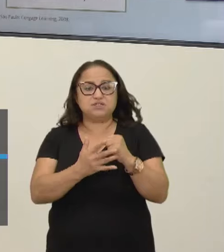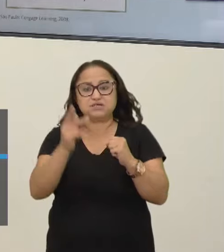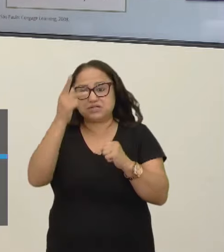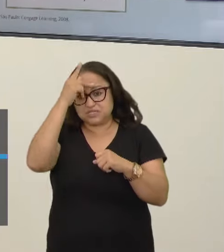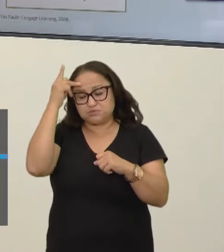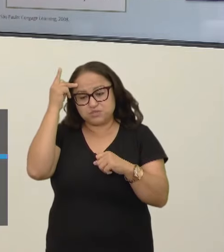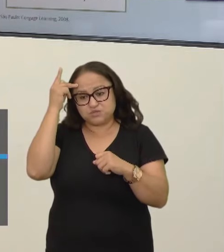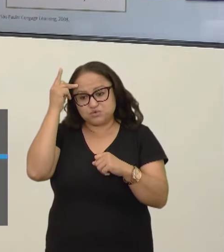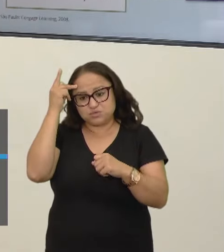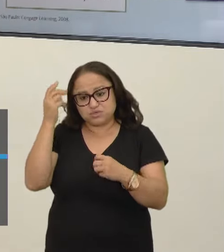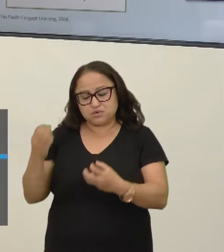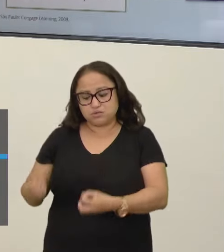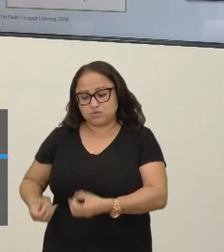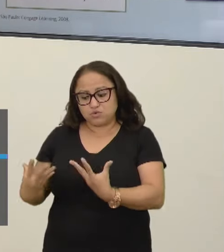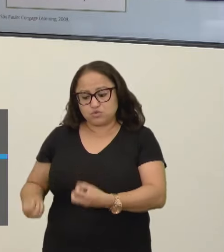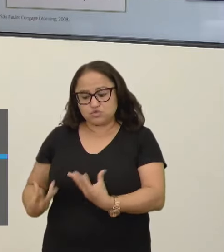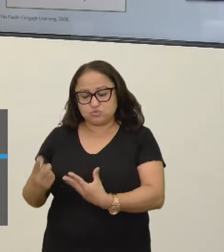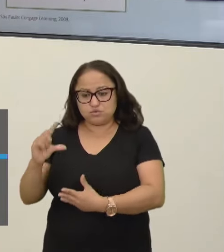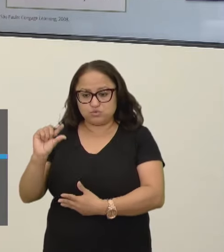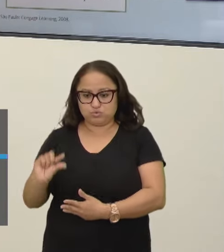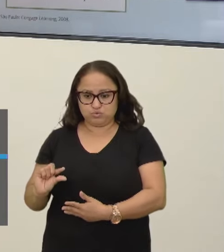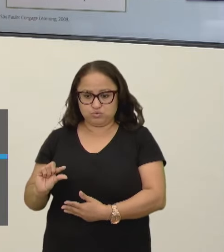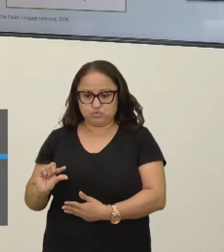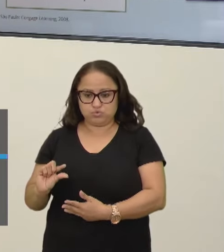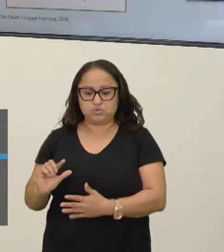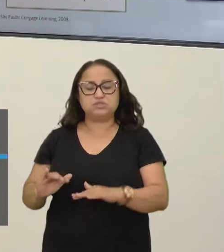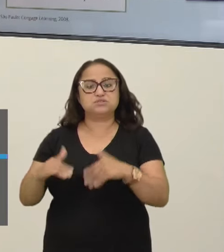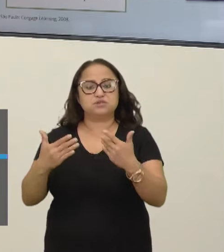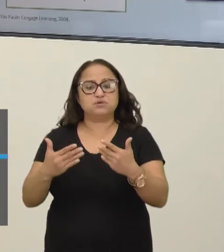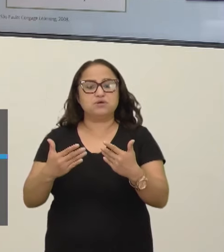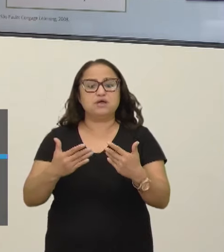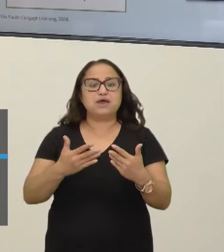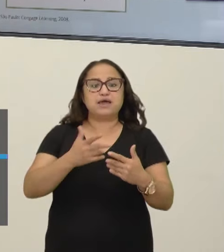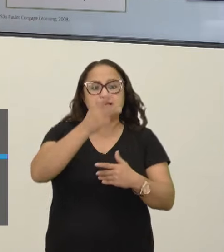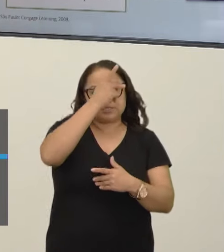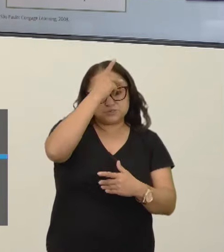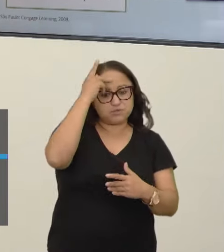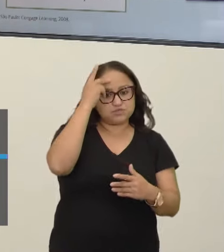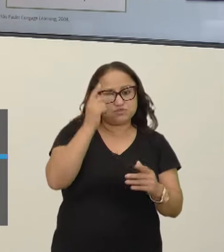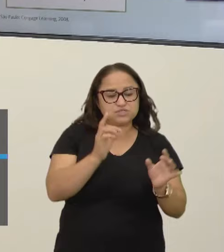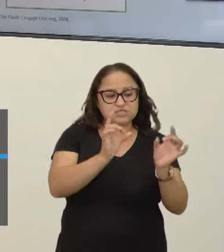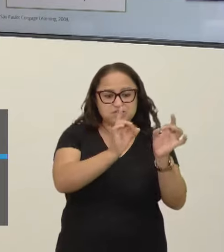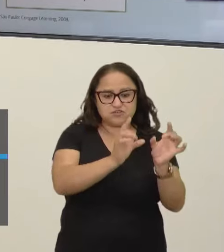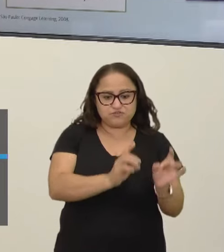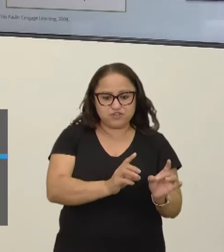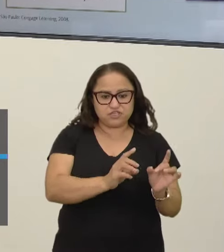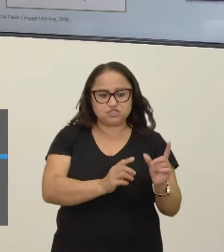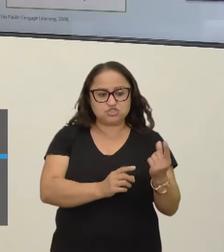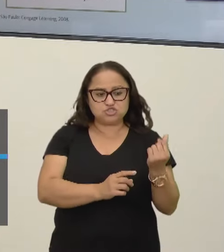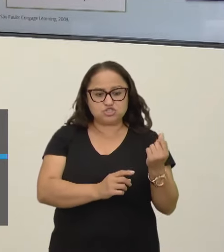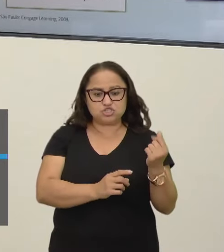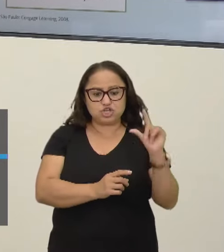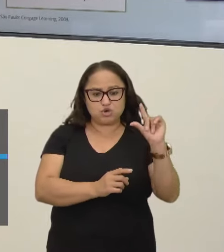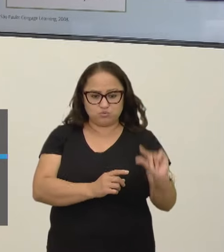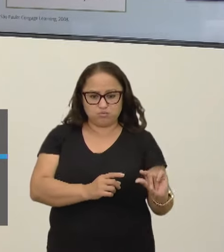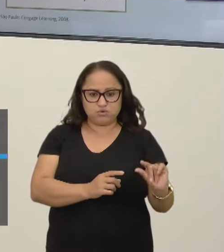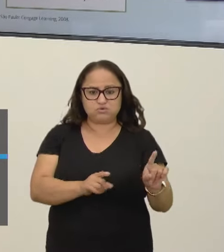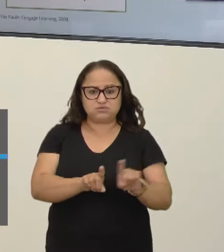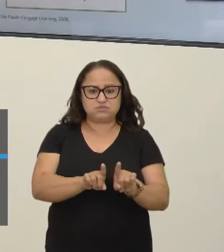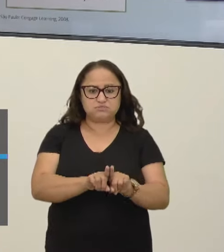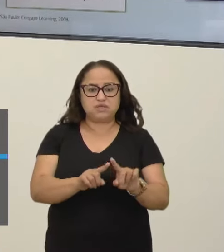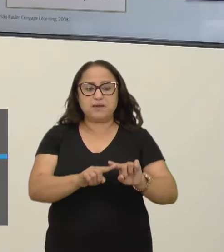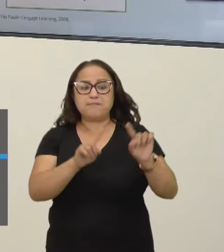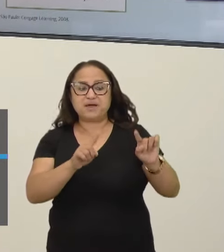menos. E aí você tem o quê? As pessoas que vendem as coisas têm menos dinheiro. Só que essas pessoas que vendem as coisas, elas